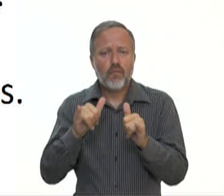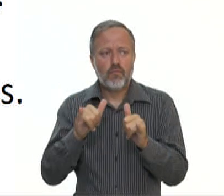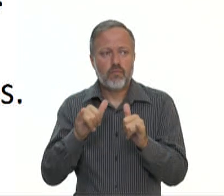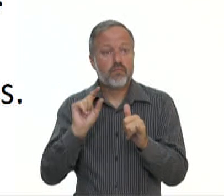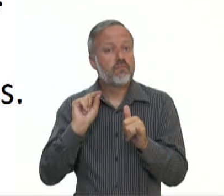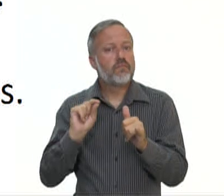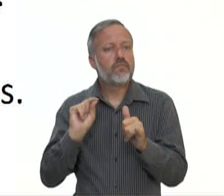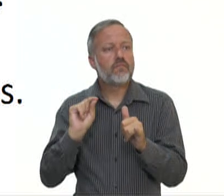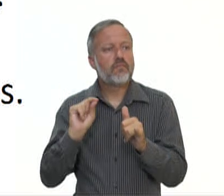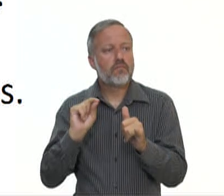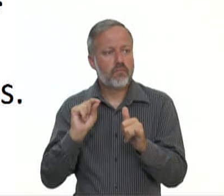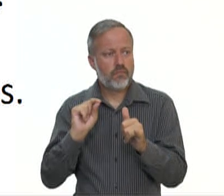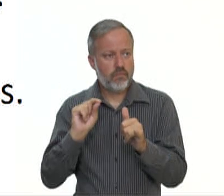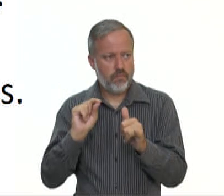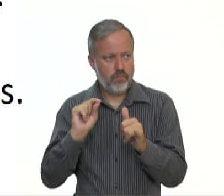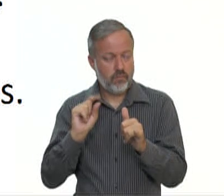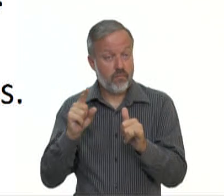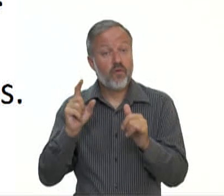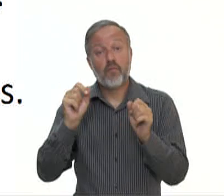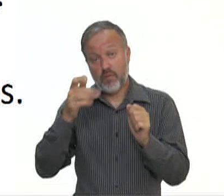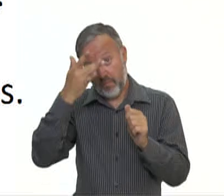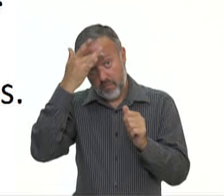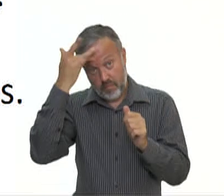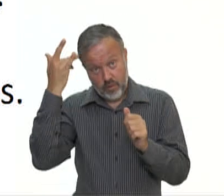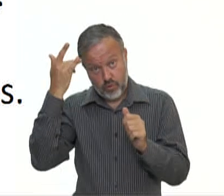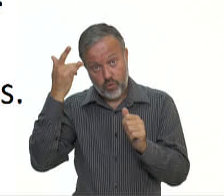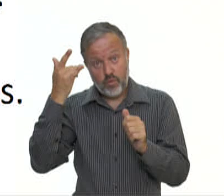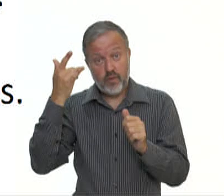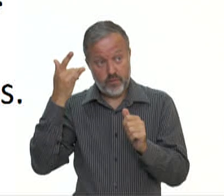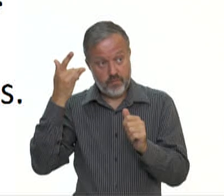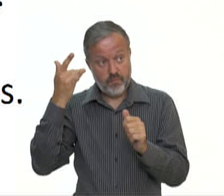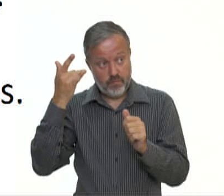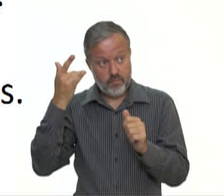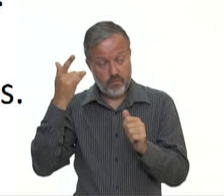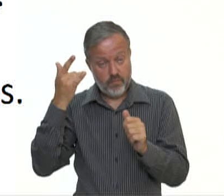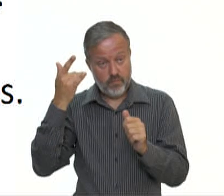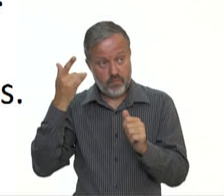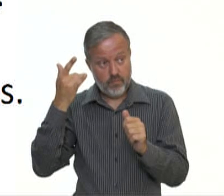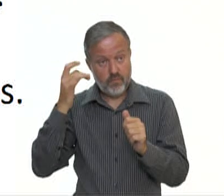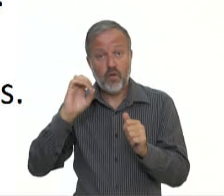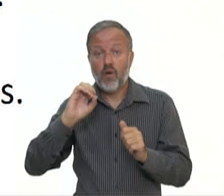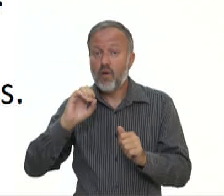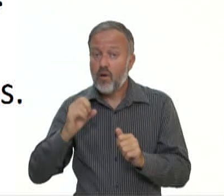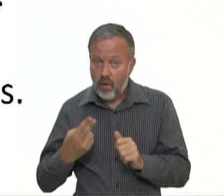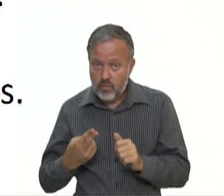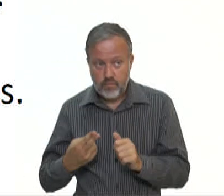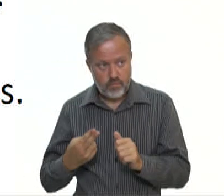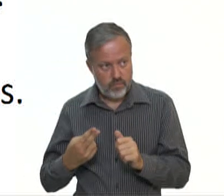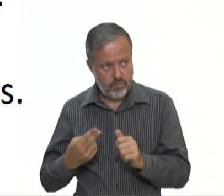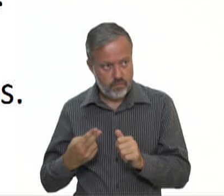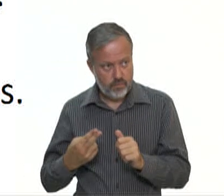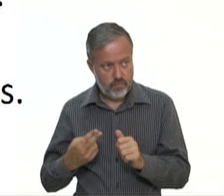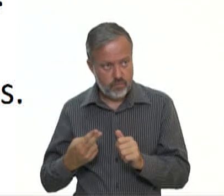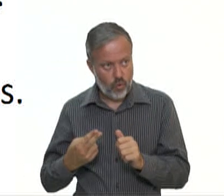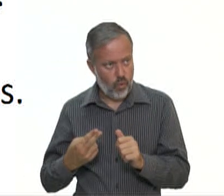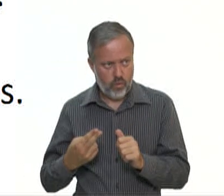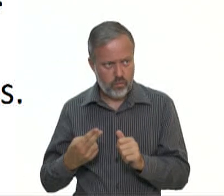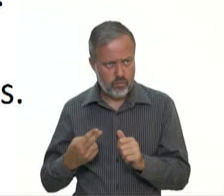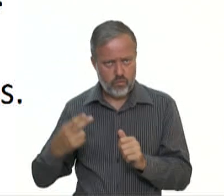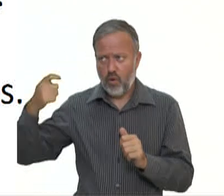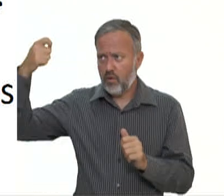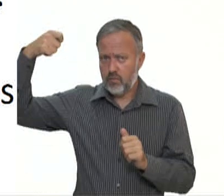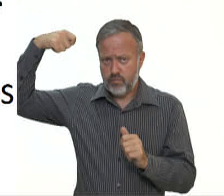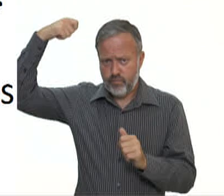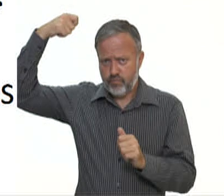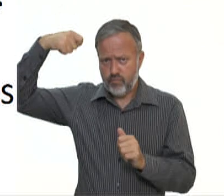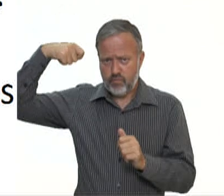na notícia, que podem ser pessoas ou não, geralmente são pessoas, mas podem ser, pode ser um museu,